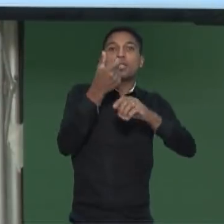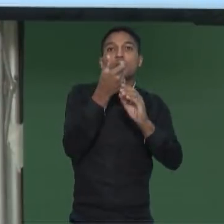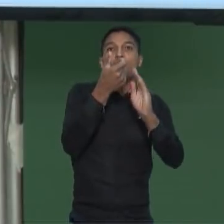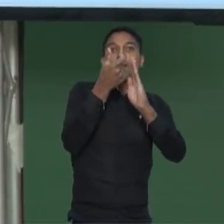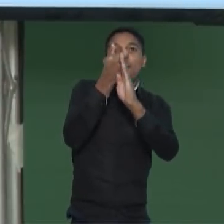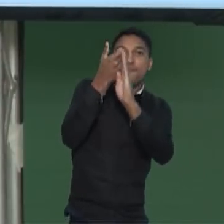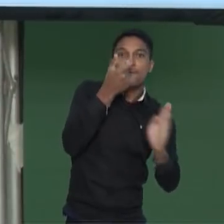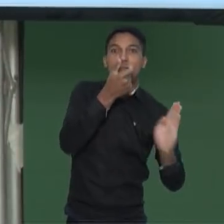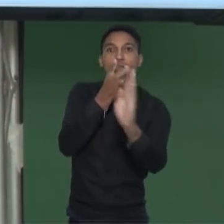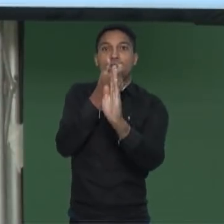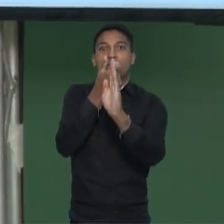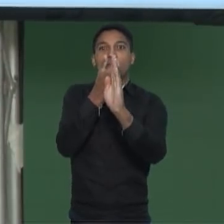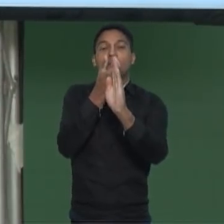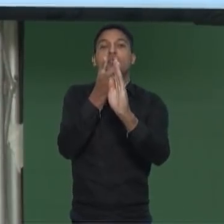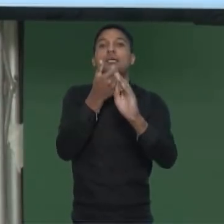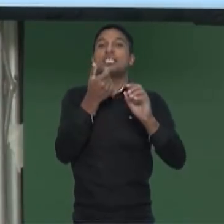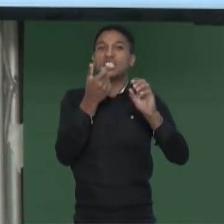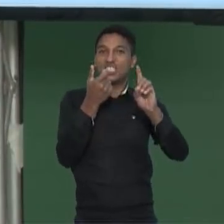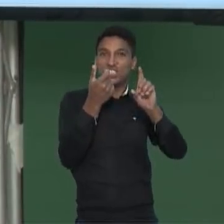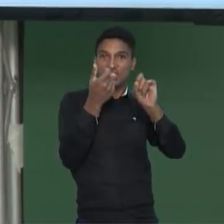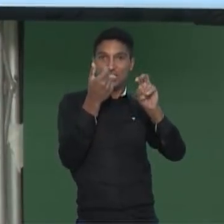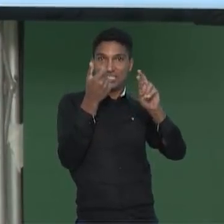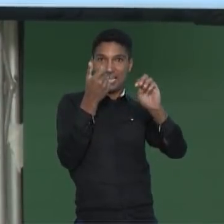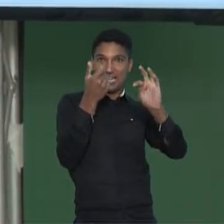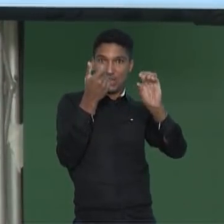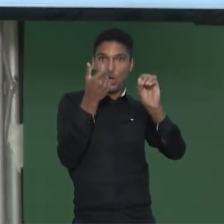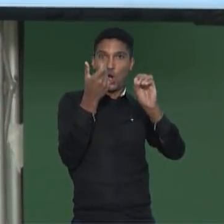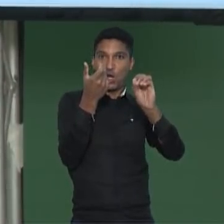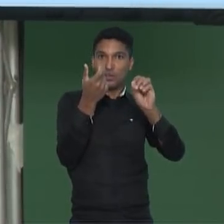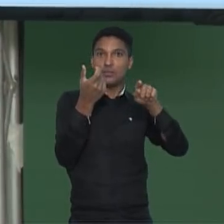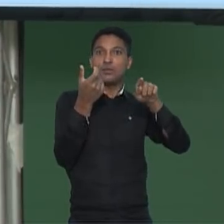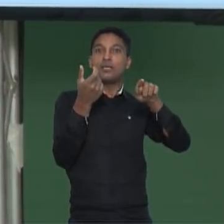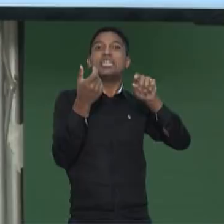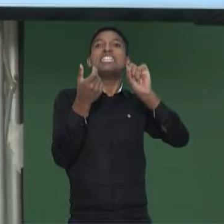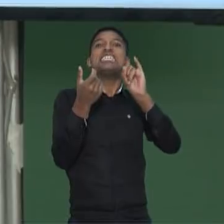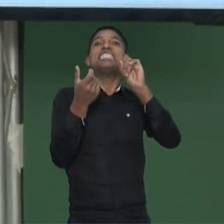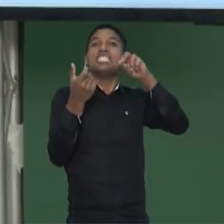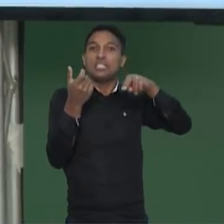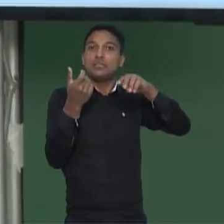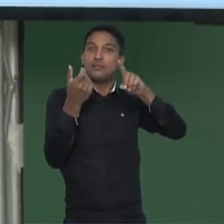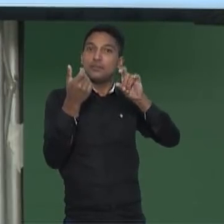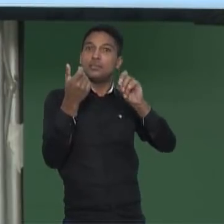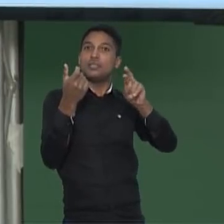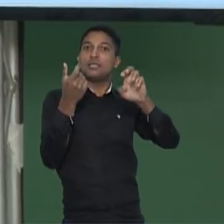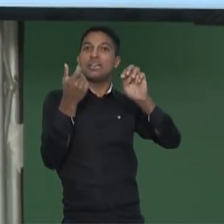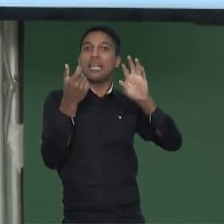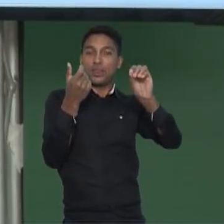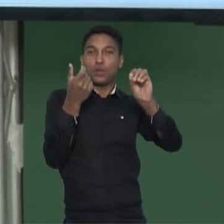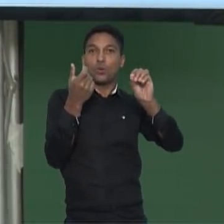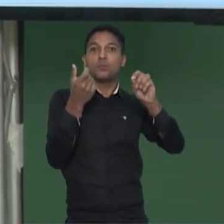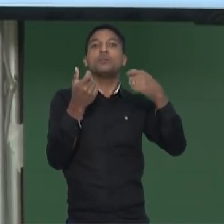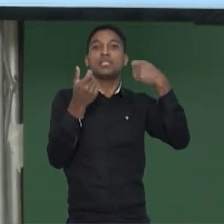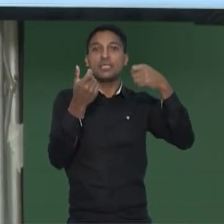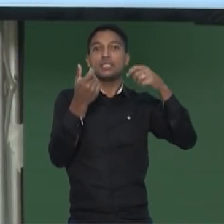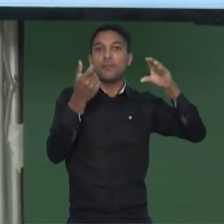ali 2 objetos completando esse verbo, certo? Conteúdo das aulas anteriores.